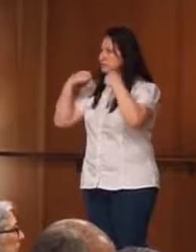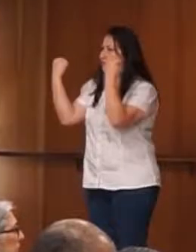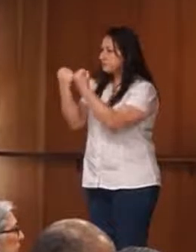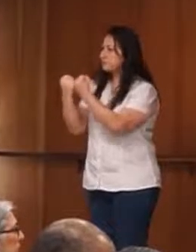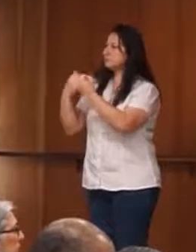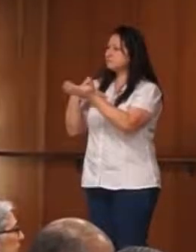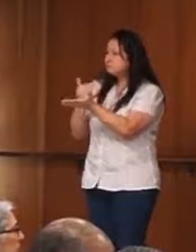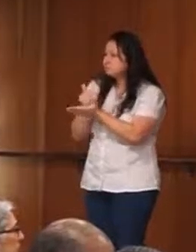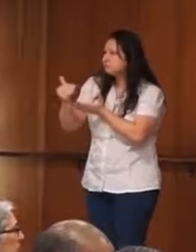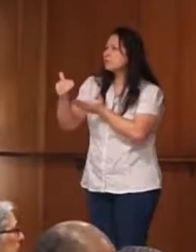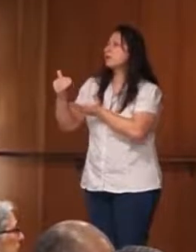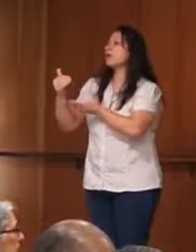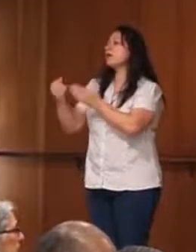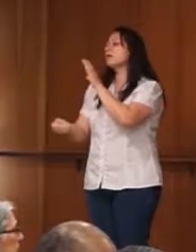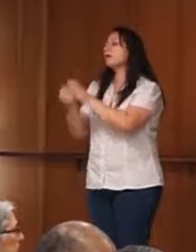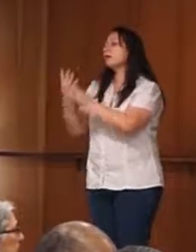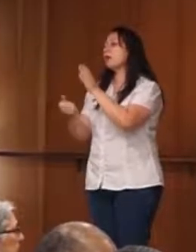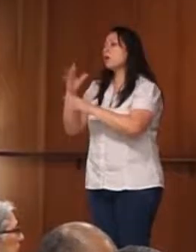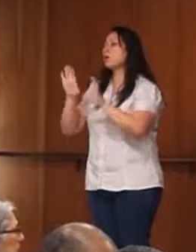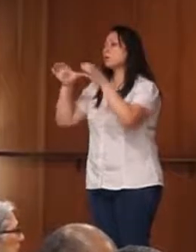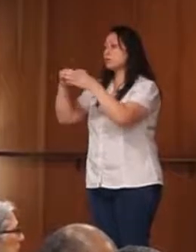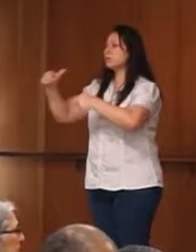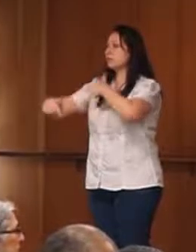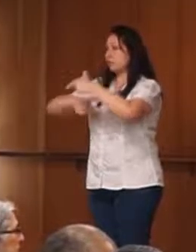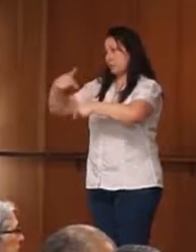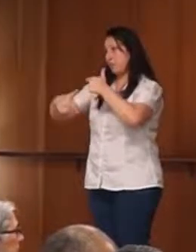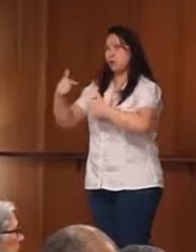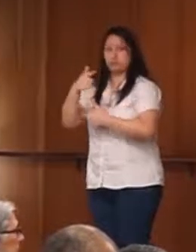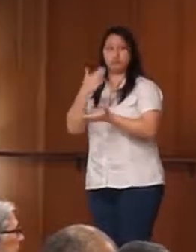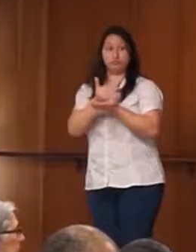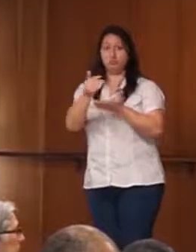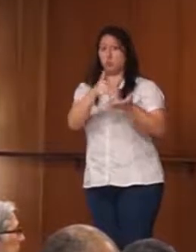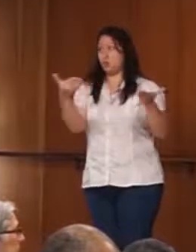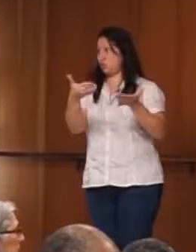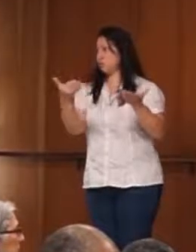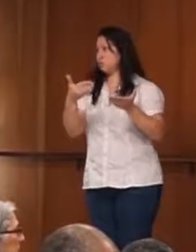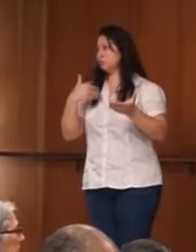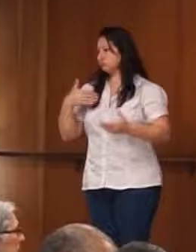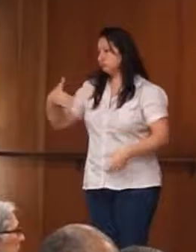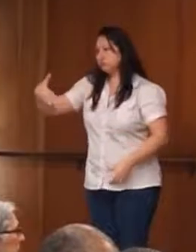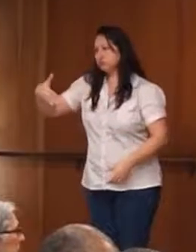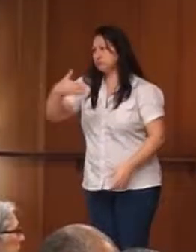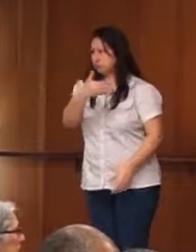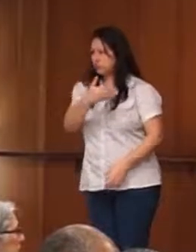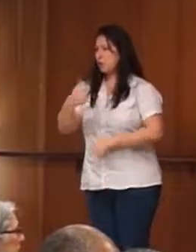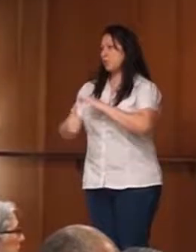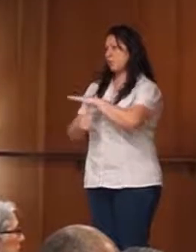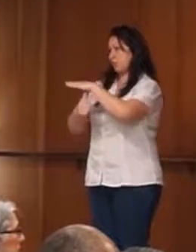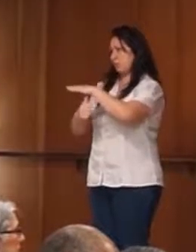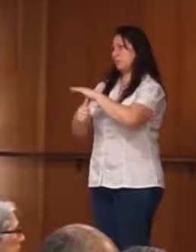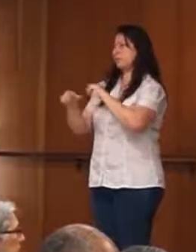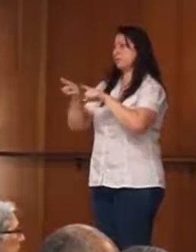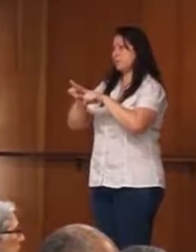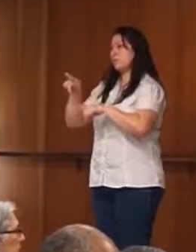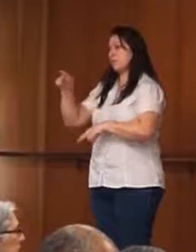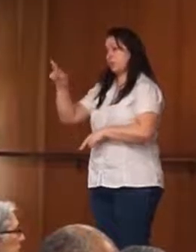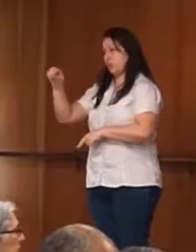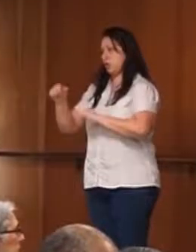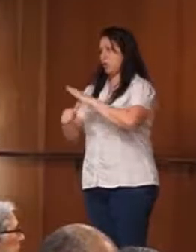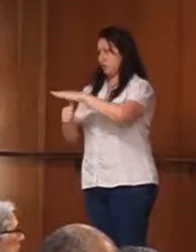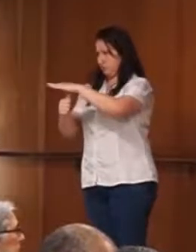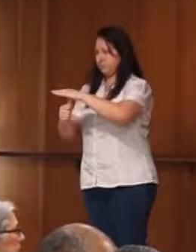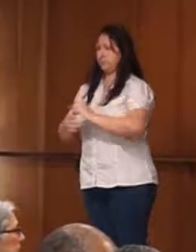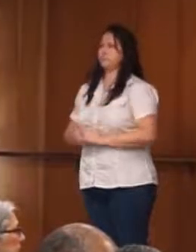criação de um grupo de trabalho, tal como será anunciado, na sequência pelo pró-reitor. A UF é a